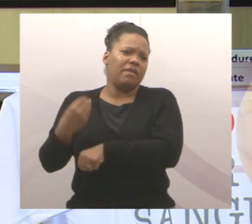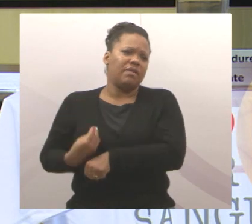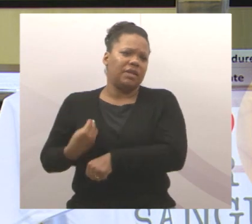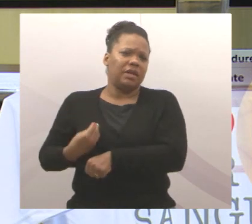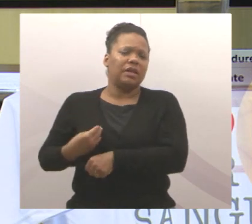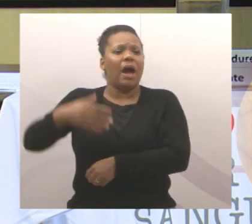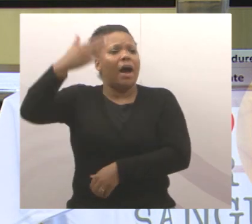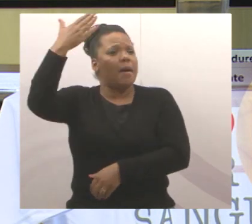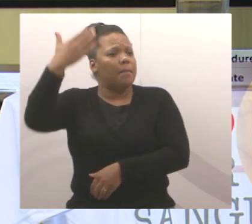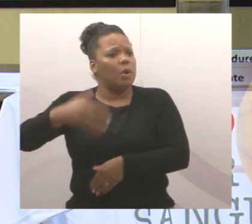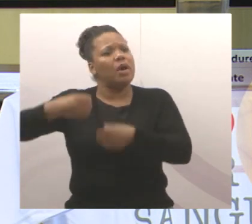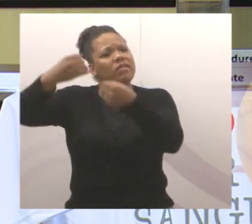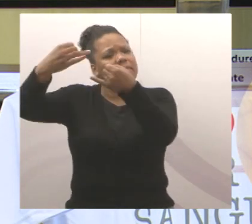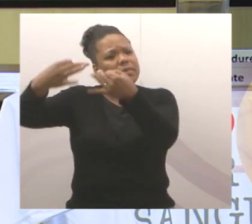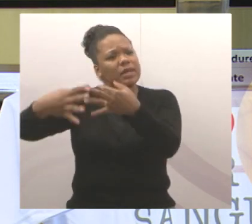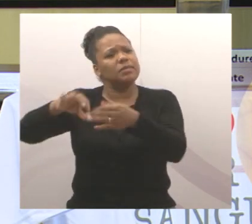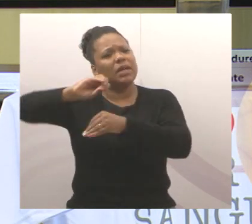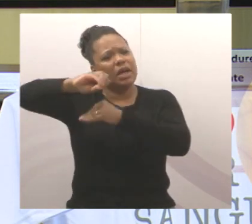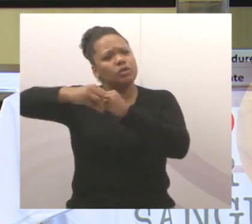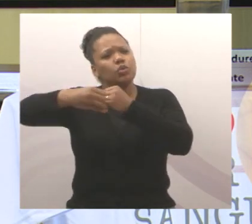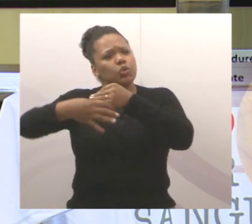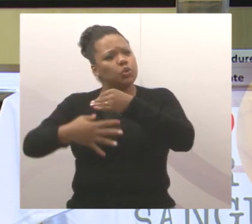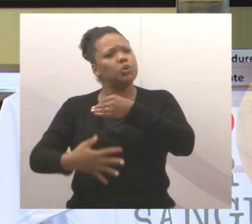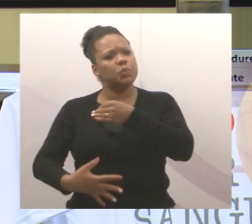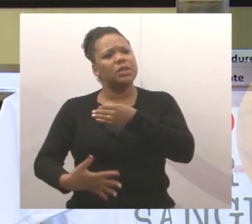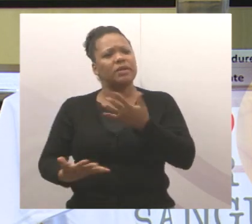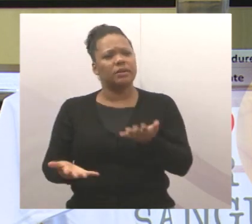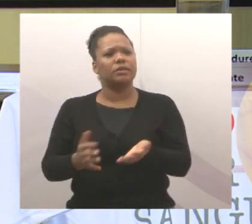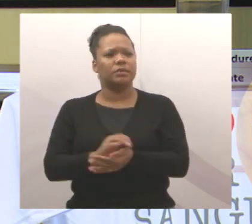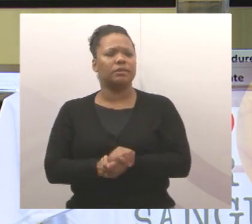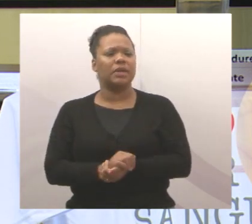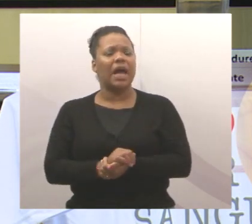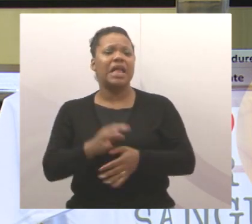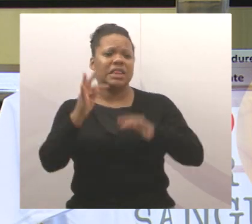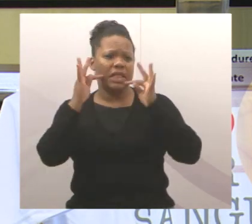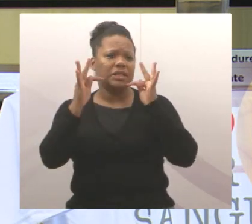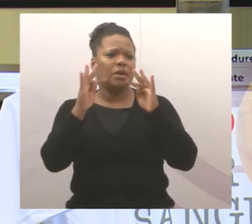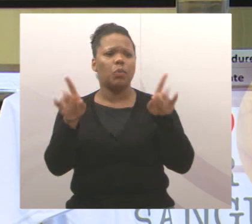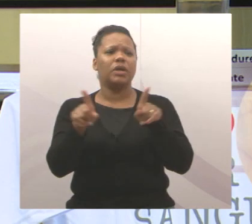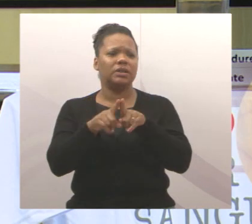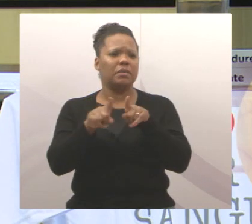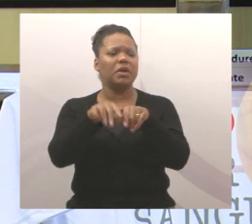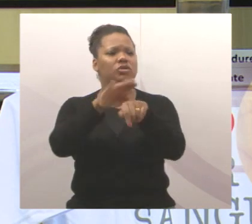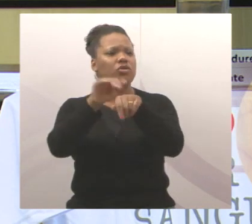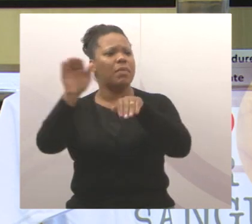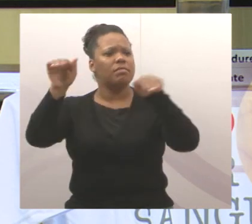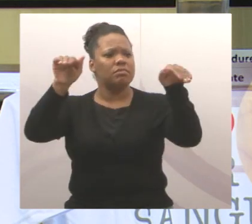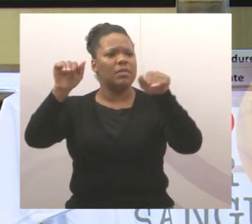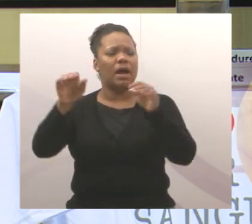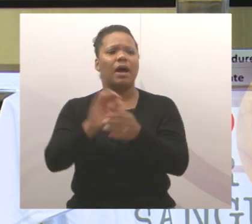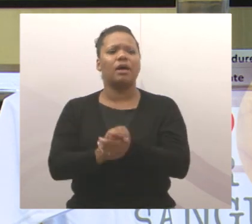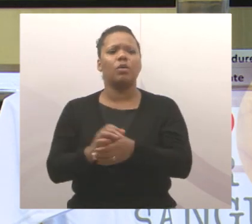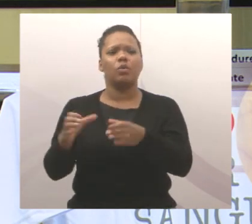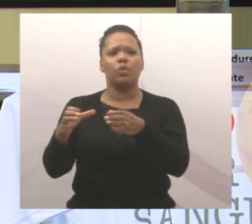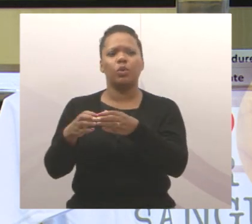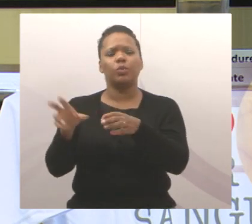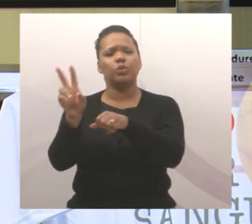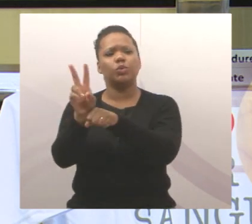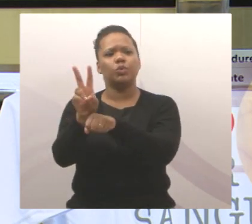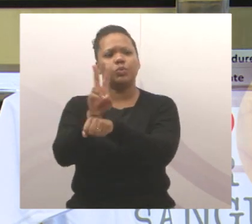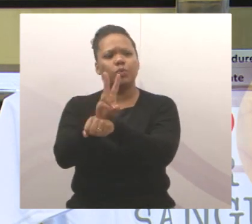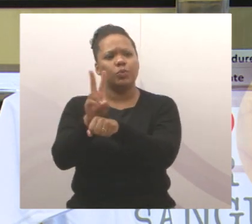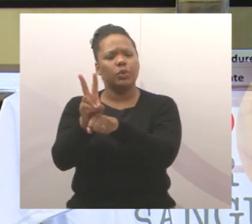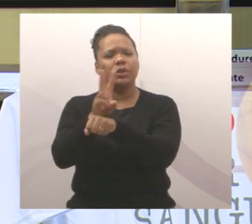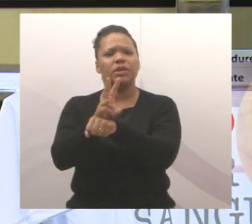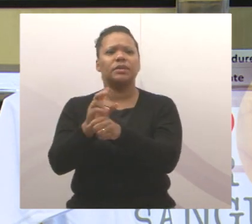que pretende produzir, podendo arrolar suas respectivas testemunhas. com a defesa, seja emitido o parecer da